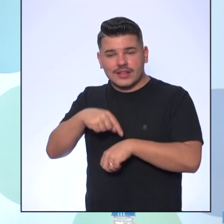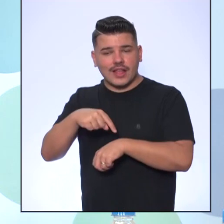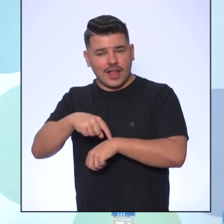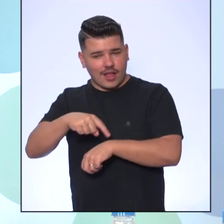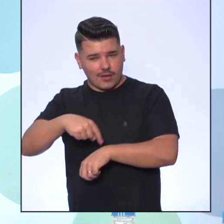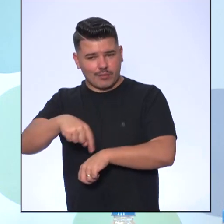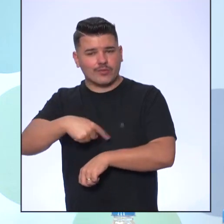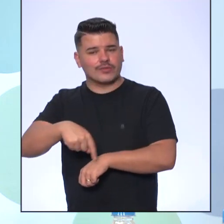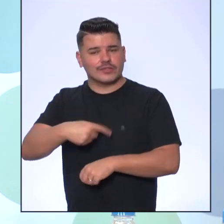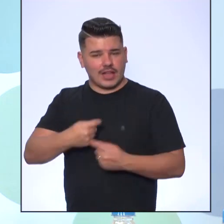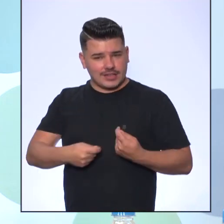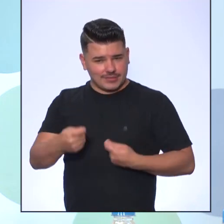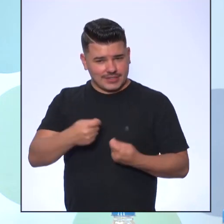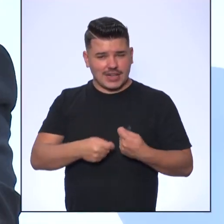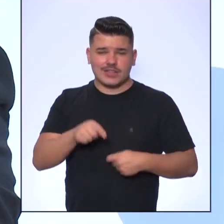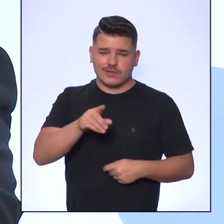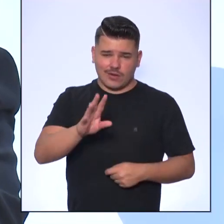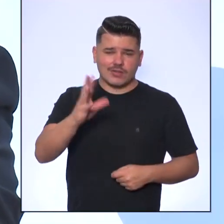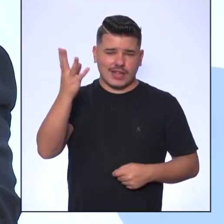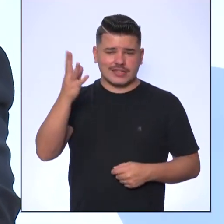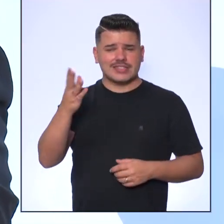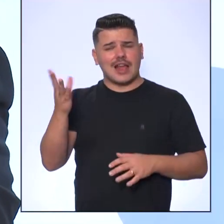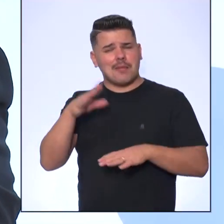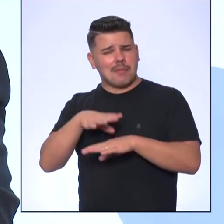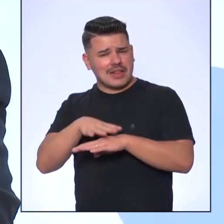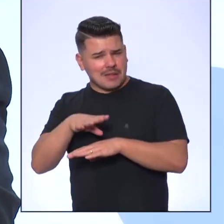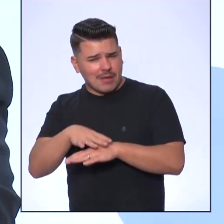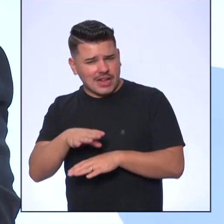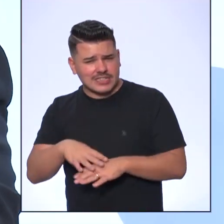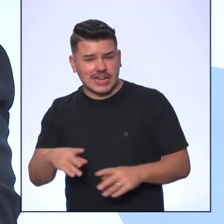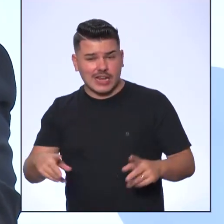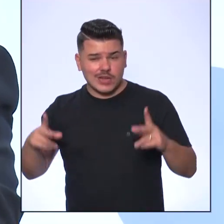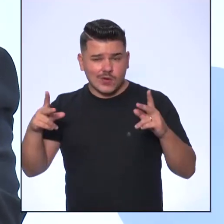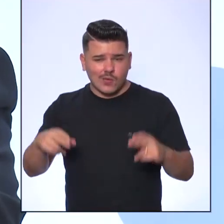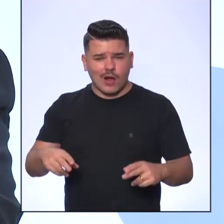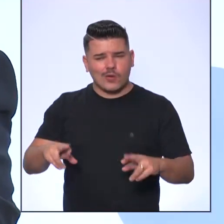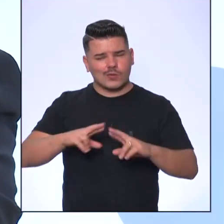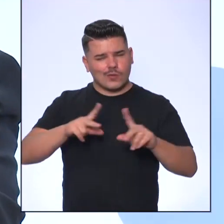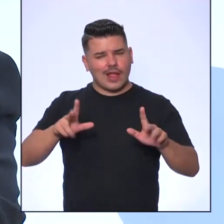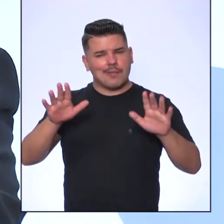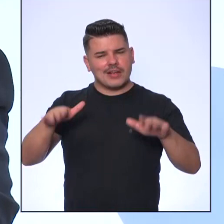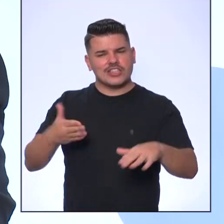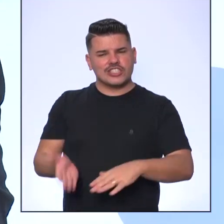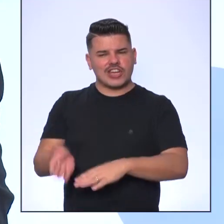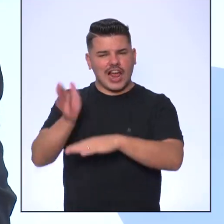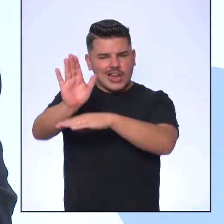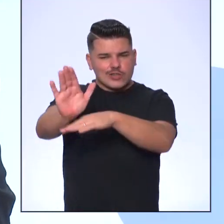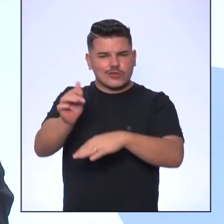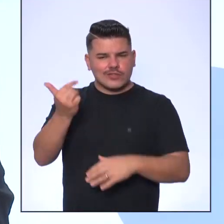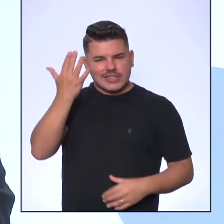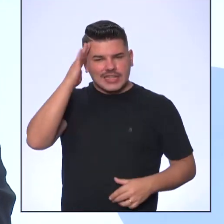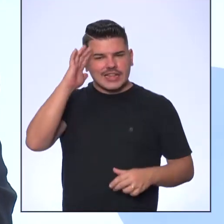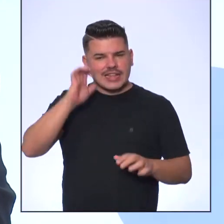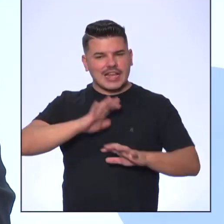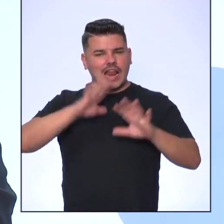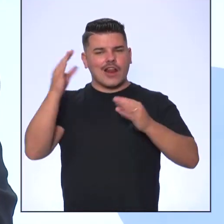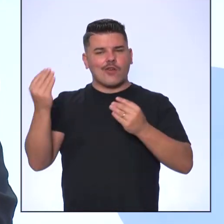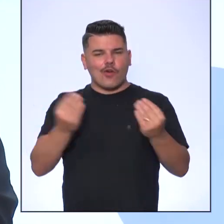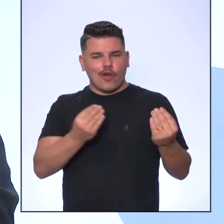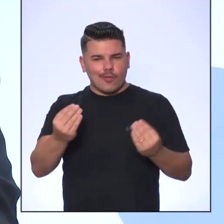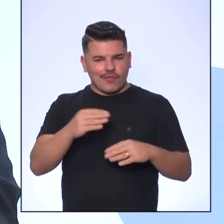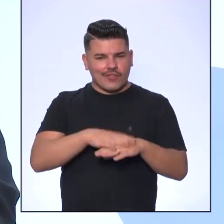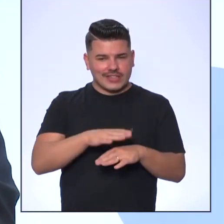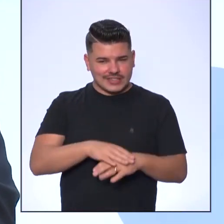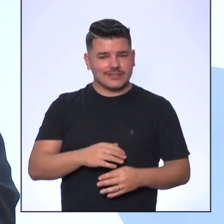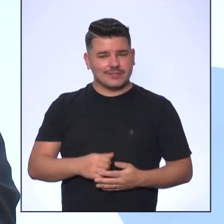responder tudo. Isso acontece. Na matemática não é tão direta, mas certamente ela te dá uma dica, o caminho do que fazer. Eu acho que